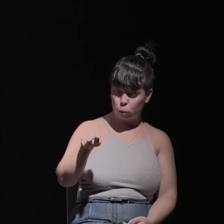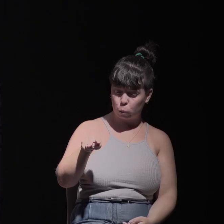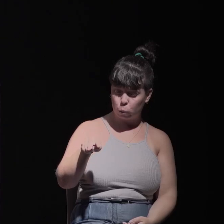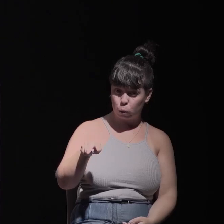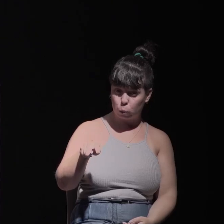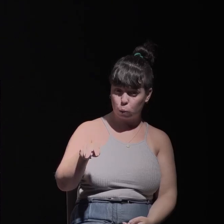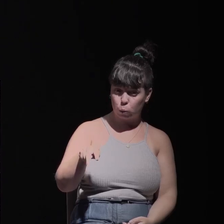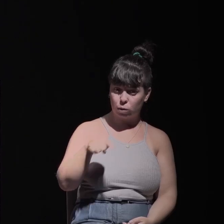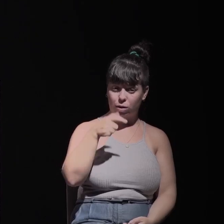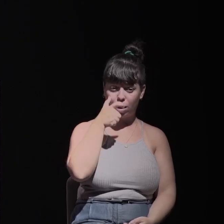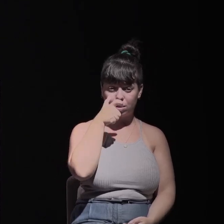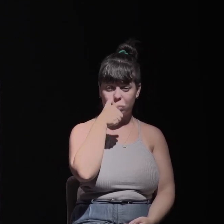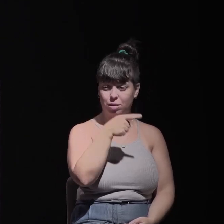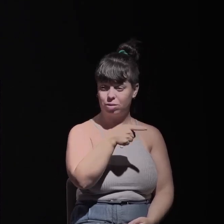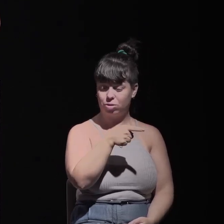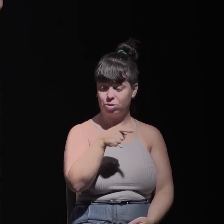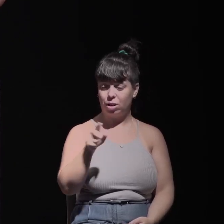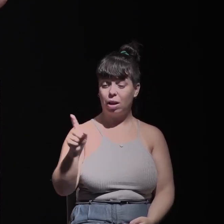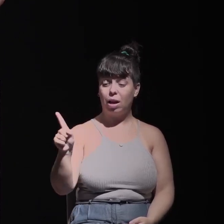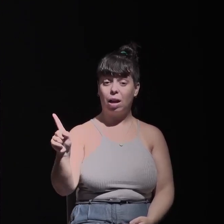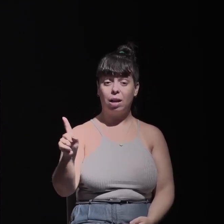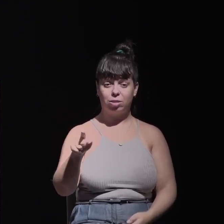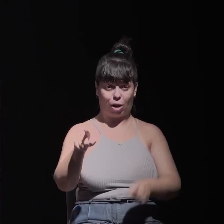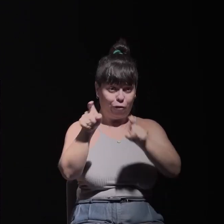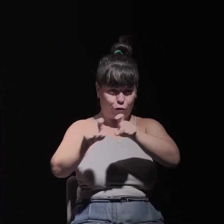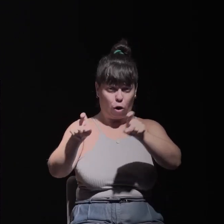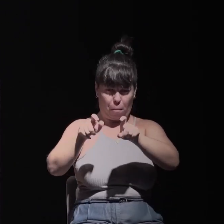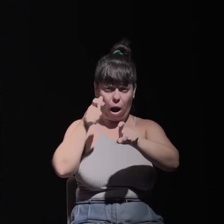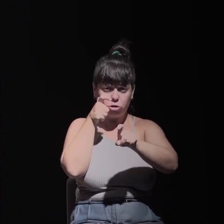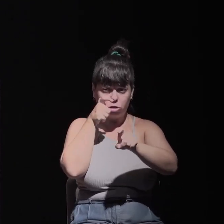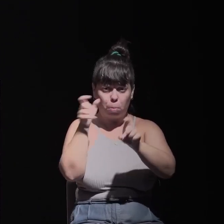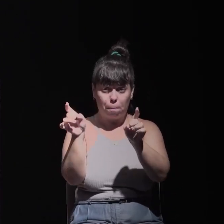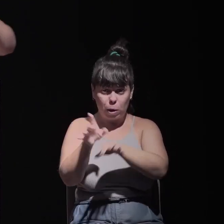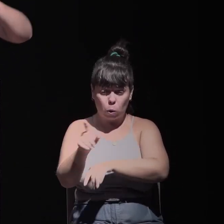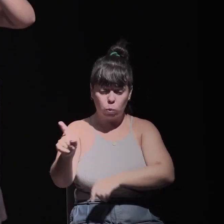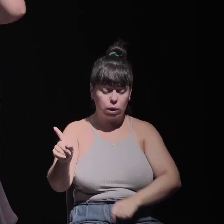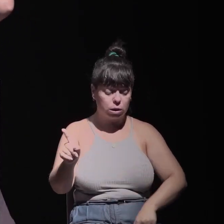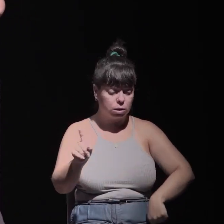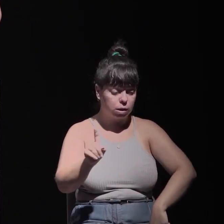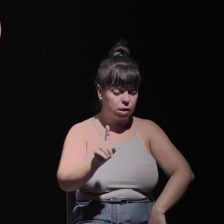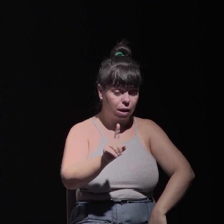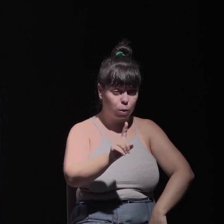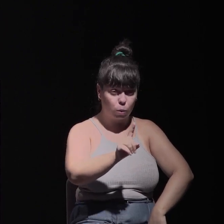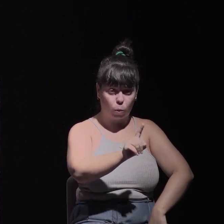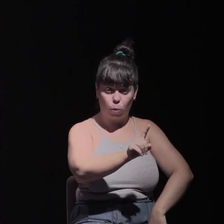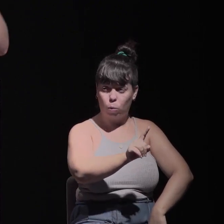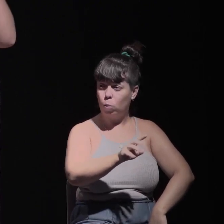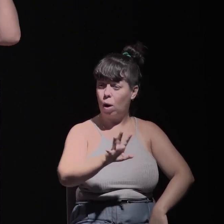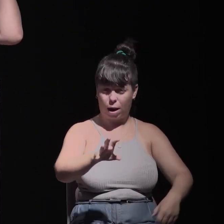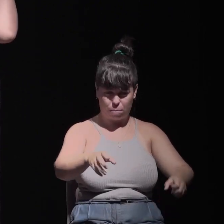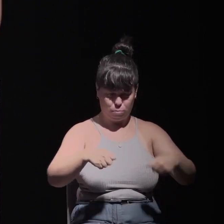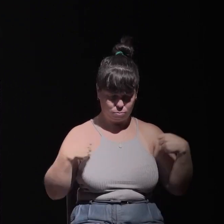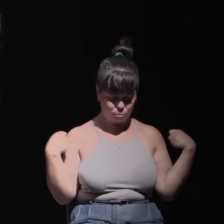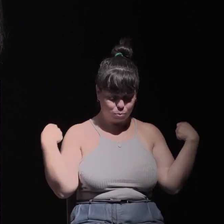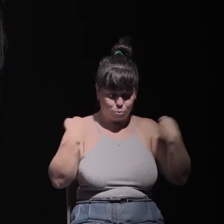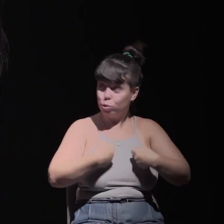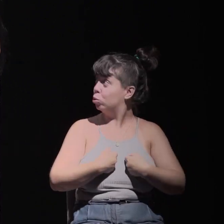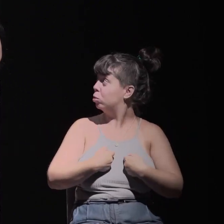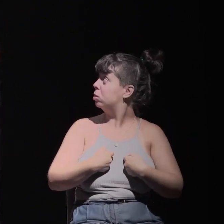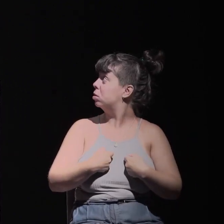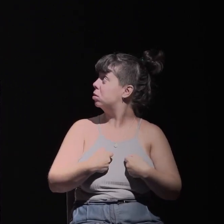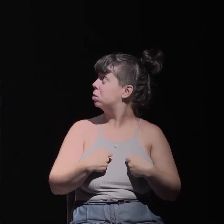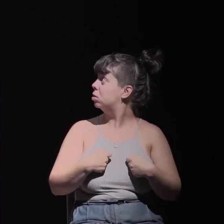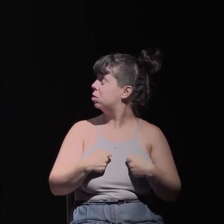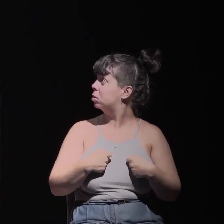de memória. Ela saiu da sala de informática, onde a gente estava assistindo o filme, pegou a blusa da escola, amarrou